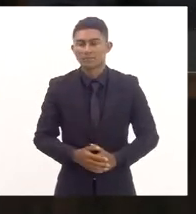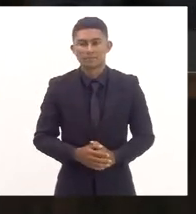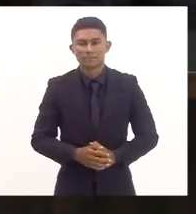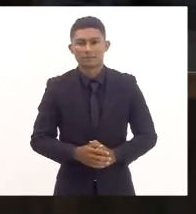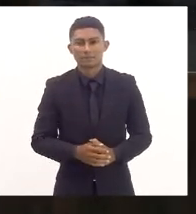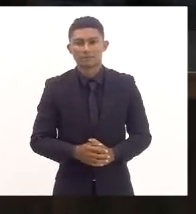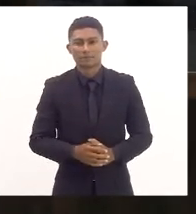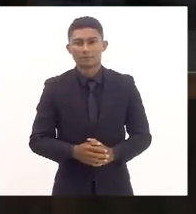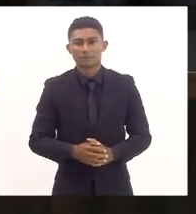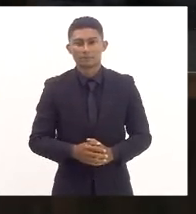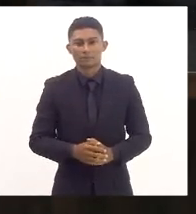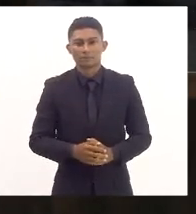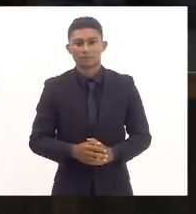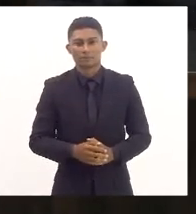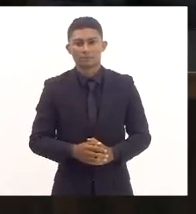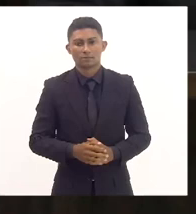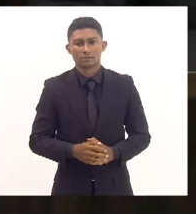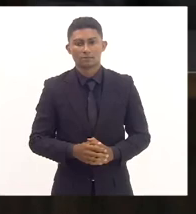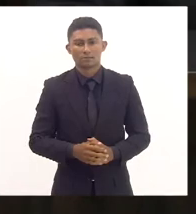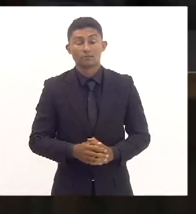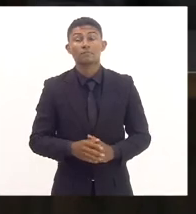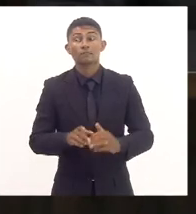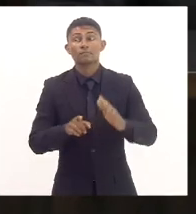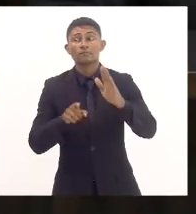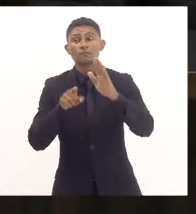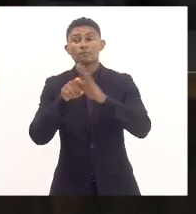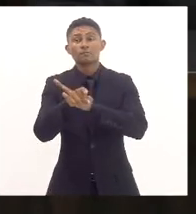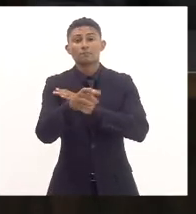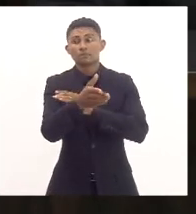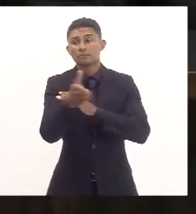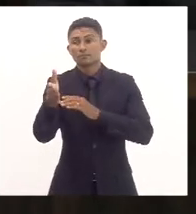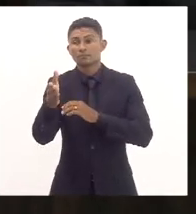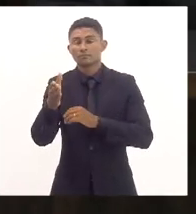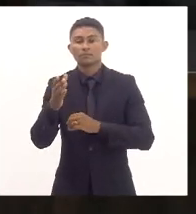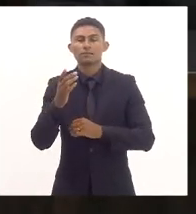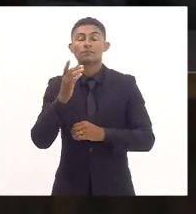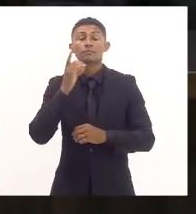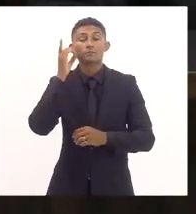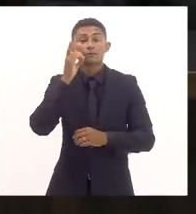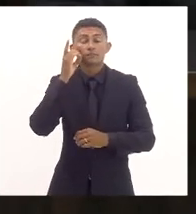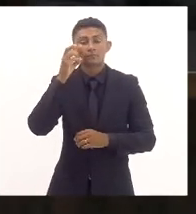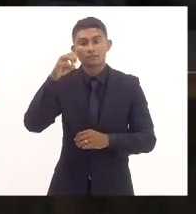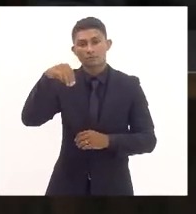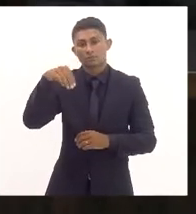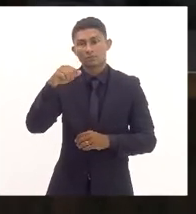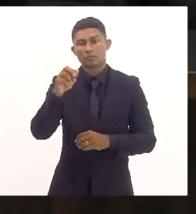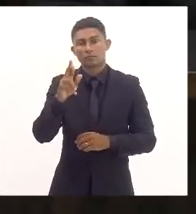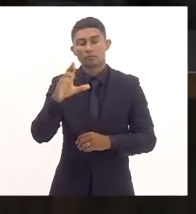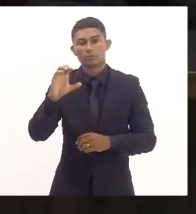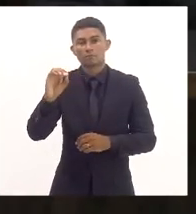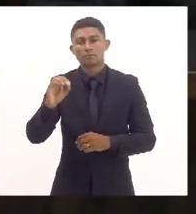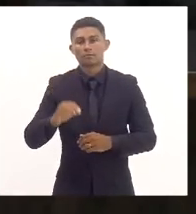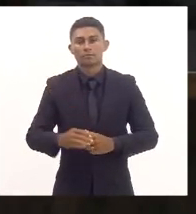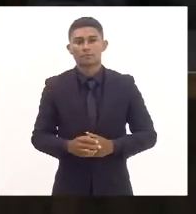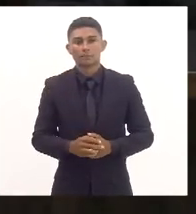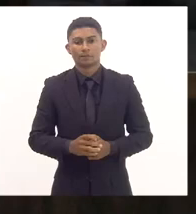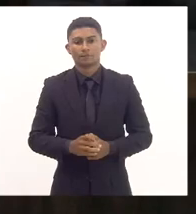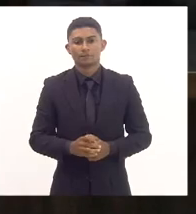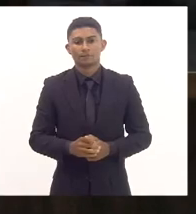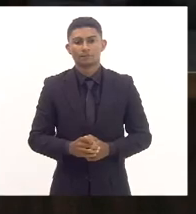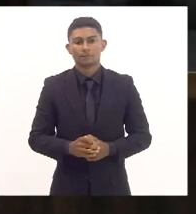I perguntou eu ao Deputado Márcio Pacheco Deputado Andersson